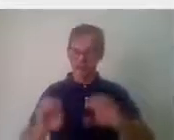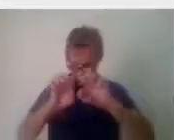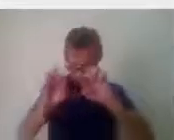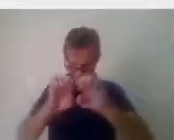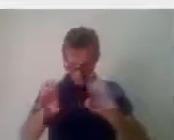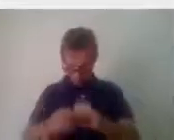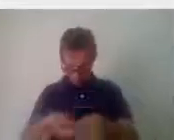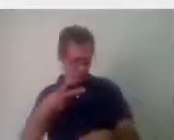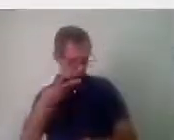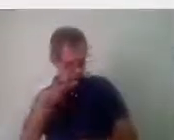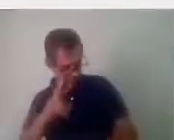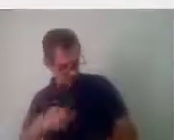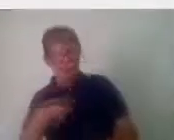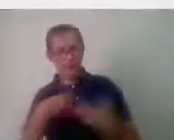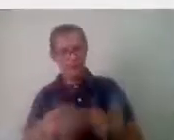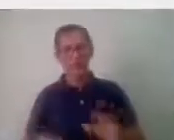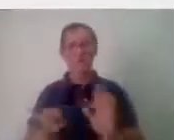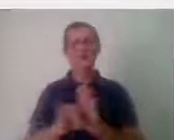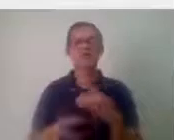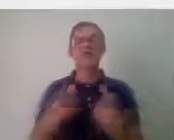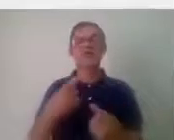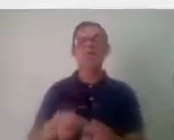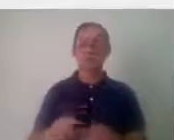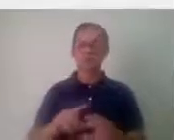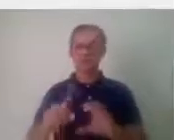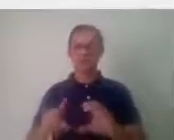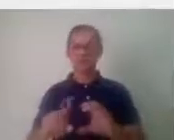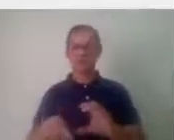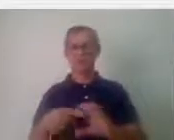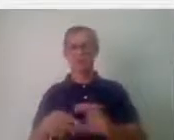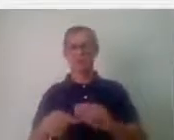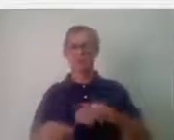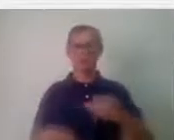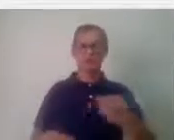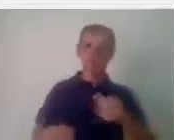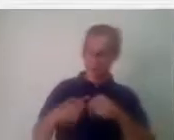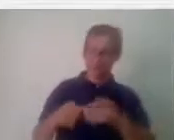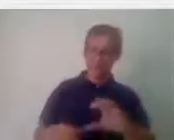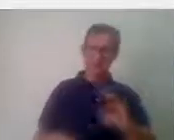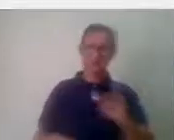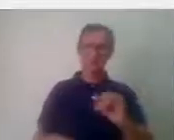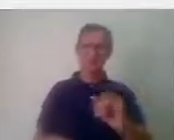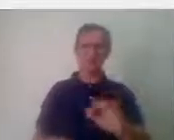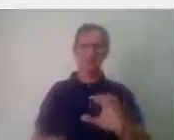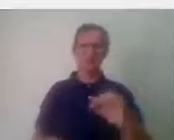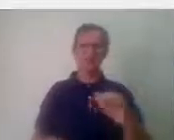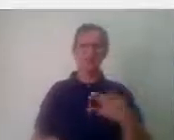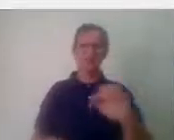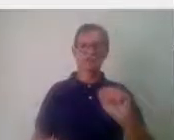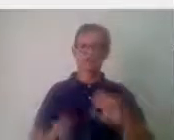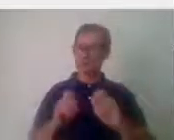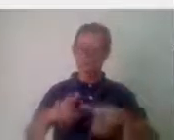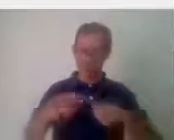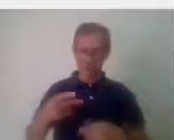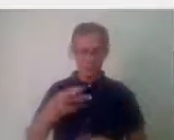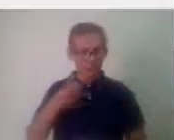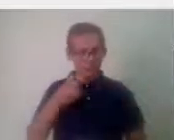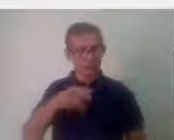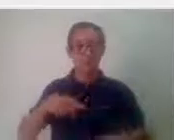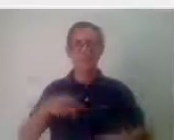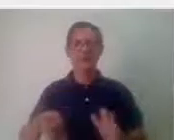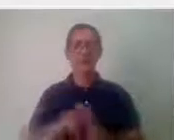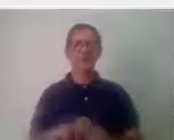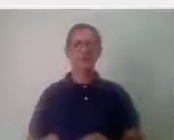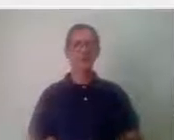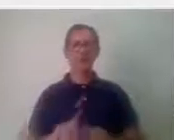aqui. Eu quero saber qual que é o centro de massa dessa chicana. Tá bom, professora, então eu quero saber o